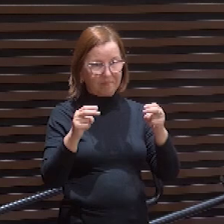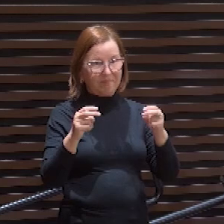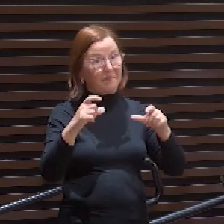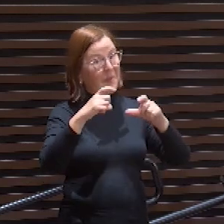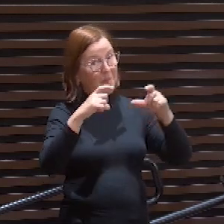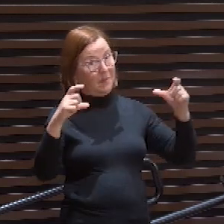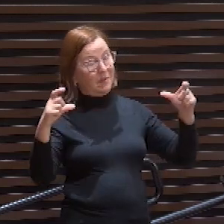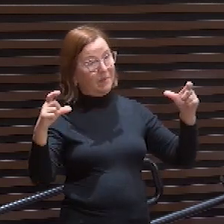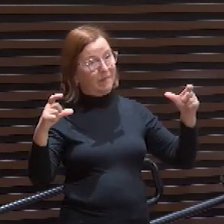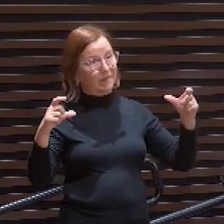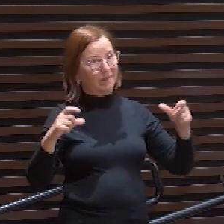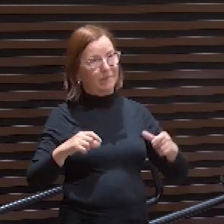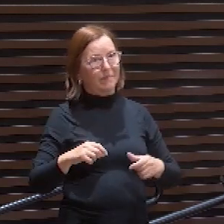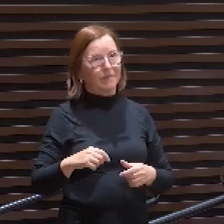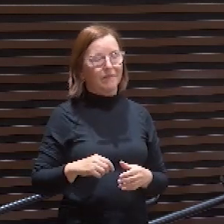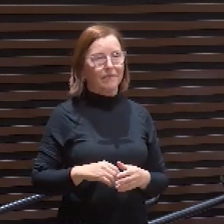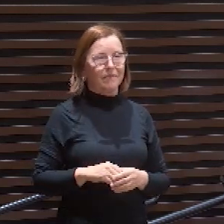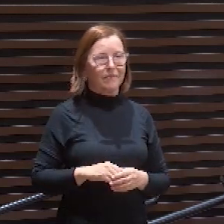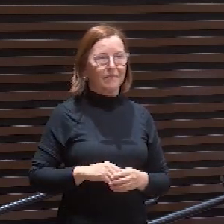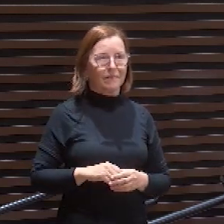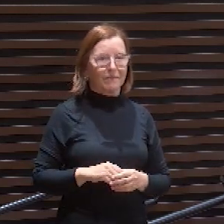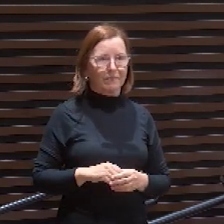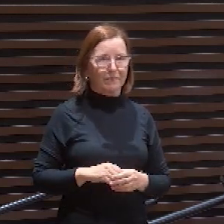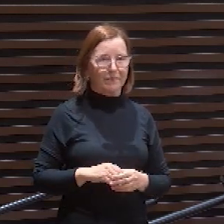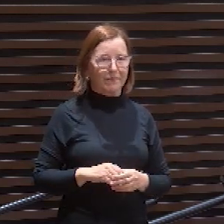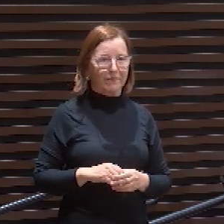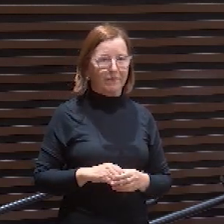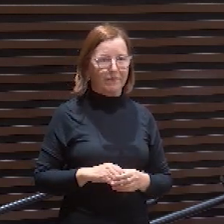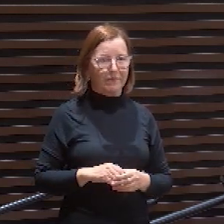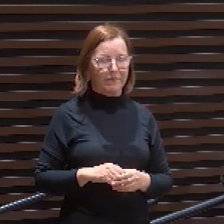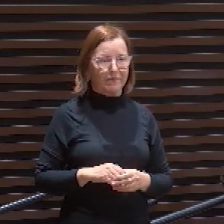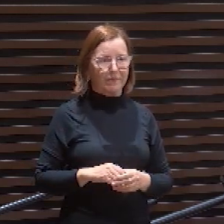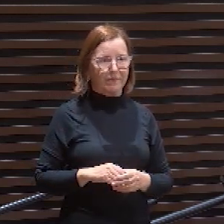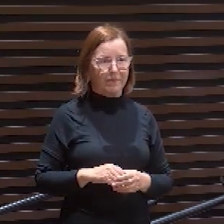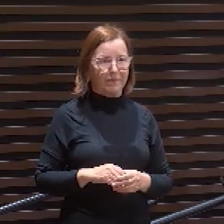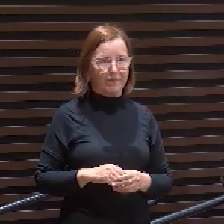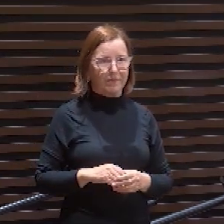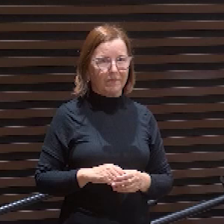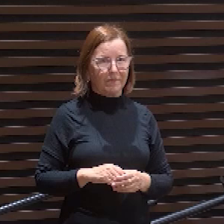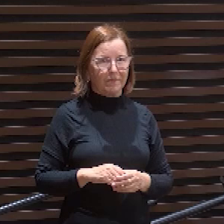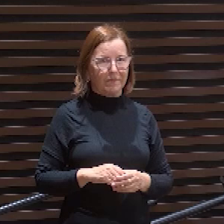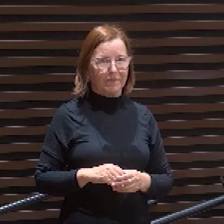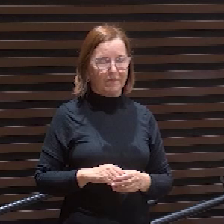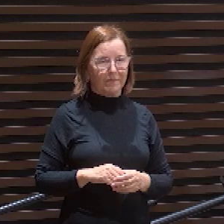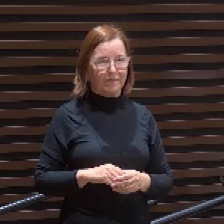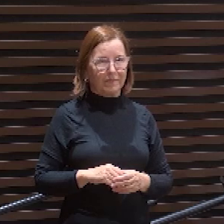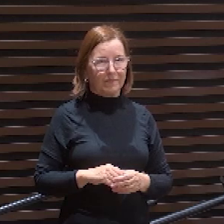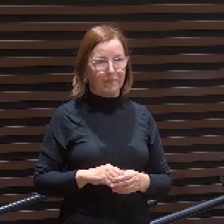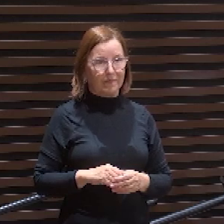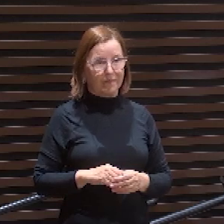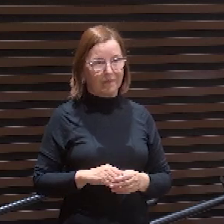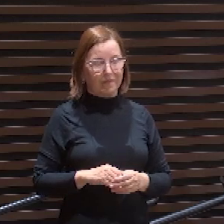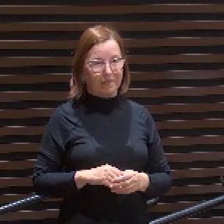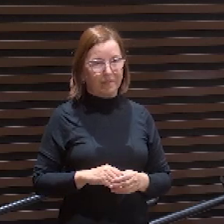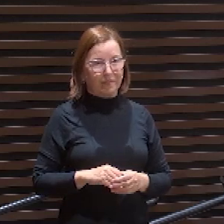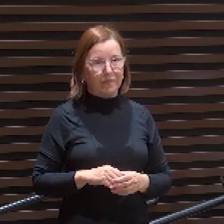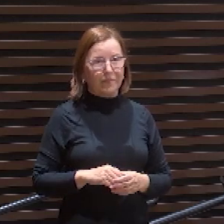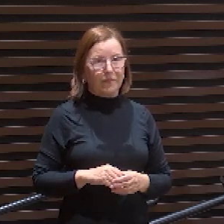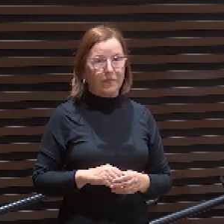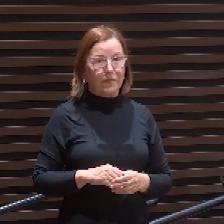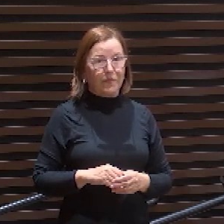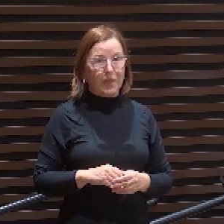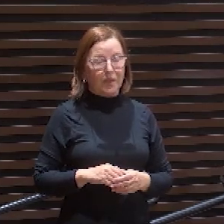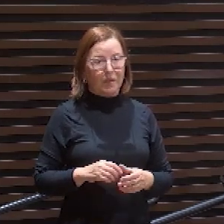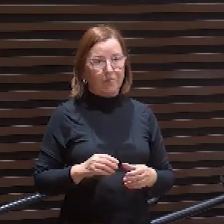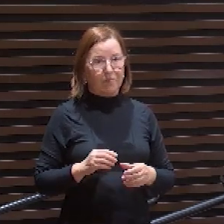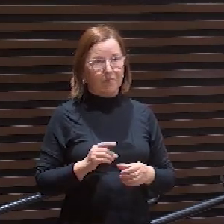maior. Melquisedeque. A dádiva é dos melhores despojos.